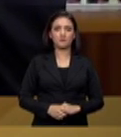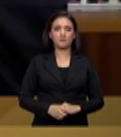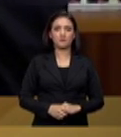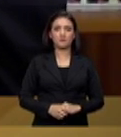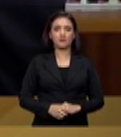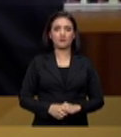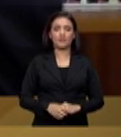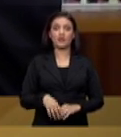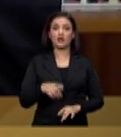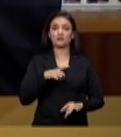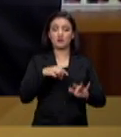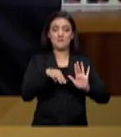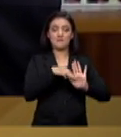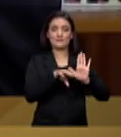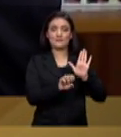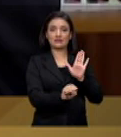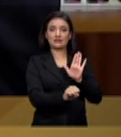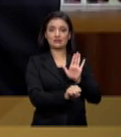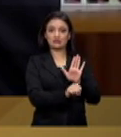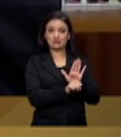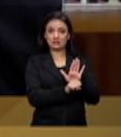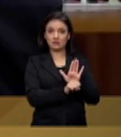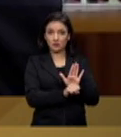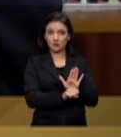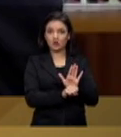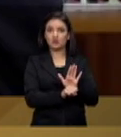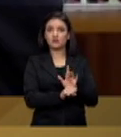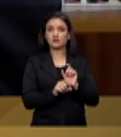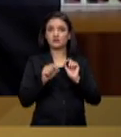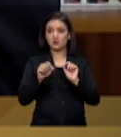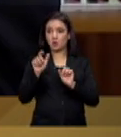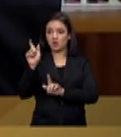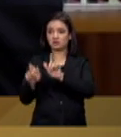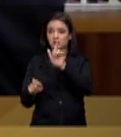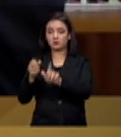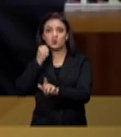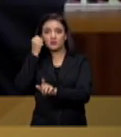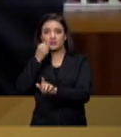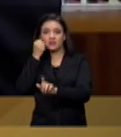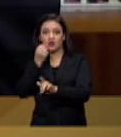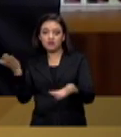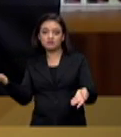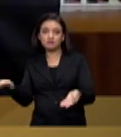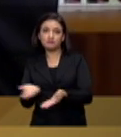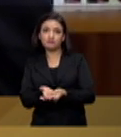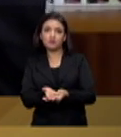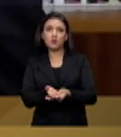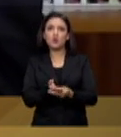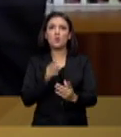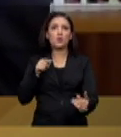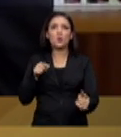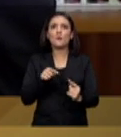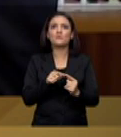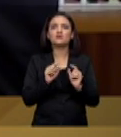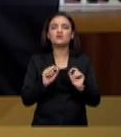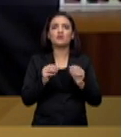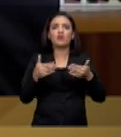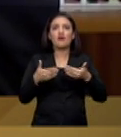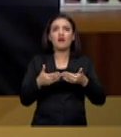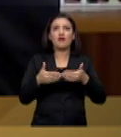De um mandado de segurança impetrado por senadores da República, prateleira com cujo propósito é ver